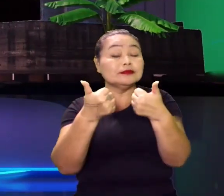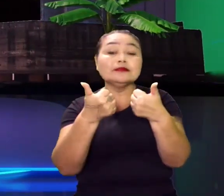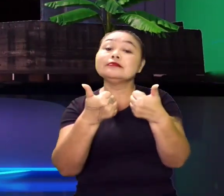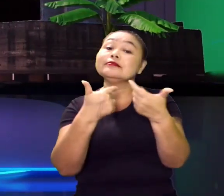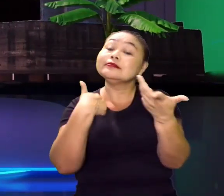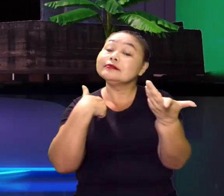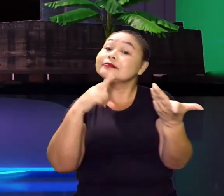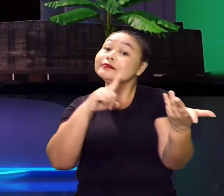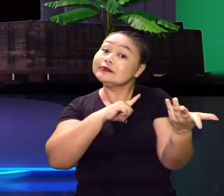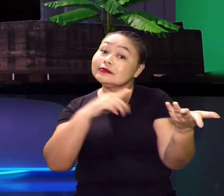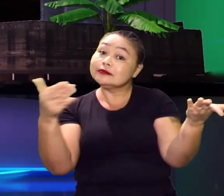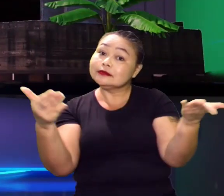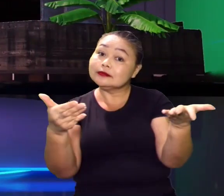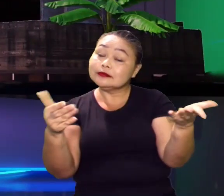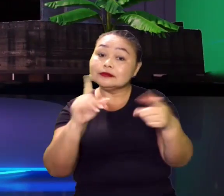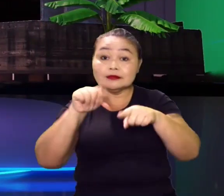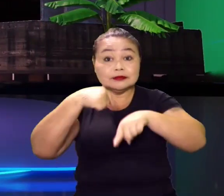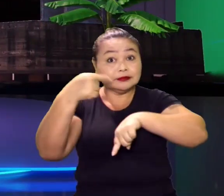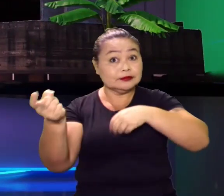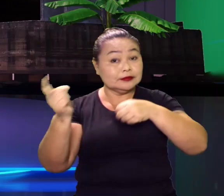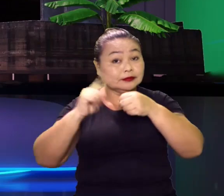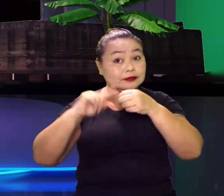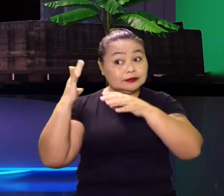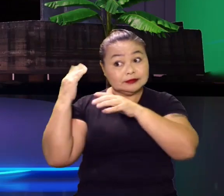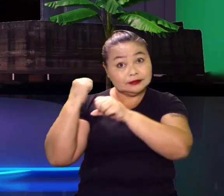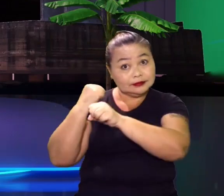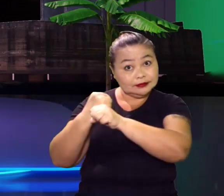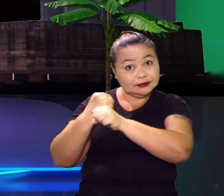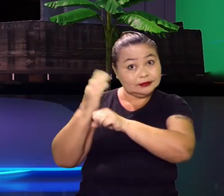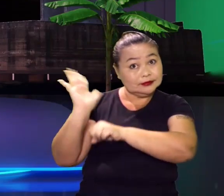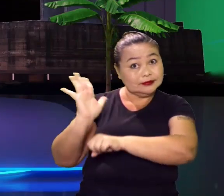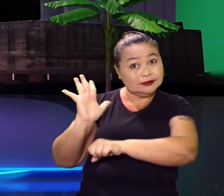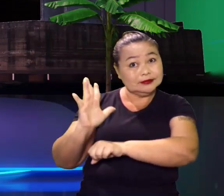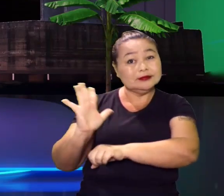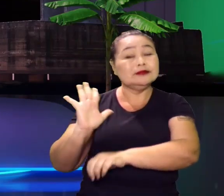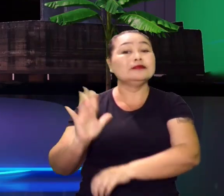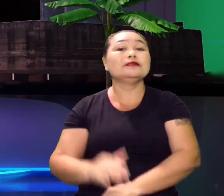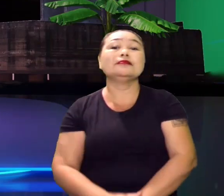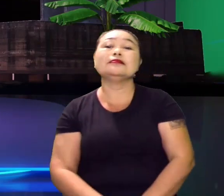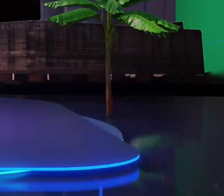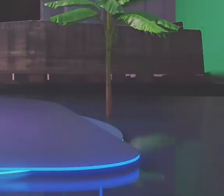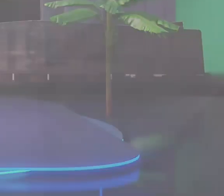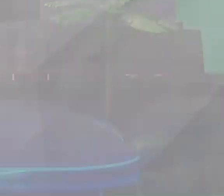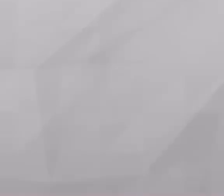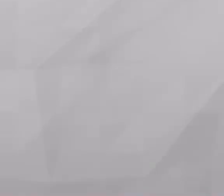Então, galera, era o que tínhamos para hoje. Daqui a pouco a gente volta com o nosso resumão, hein? Tchau. Tchau, tchau.